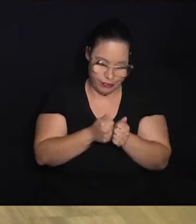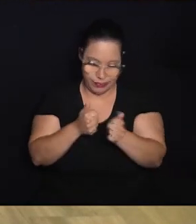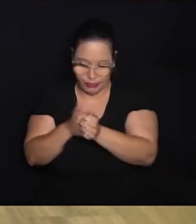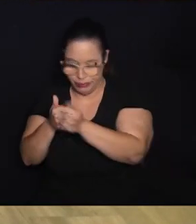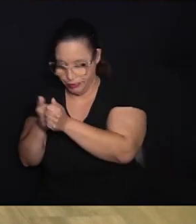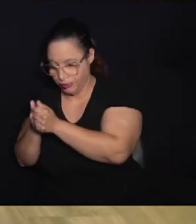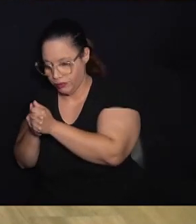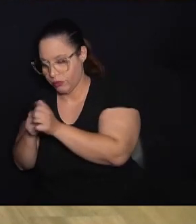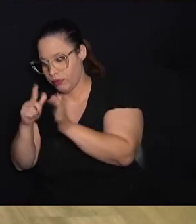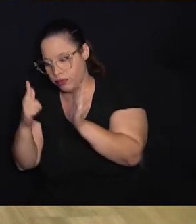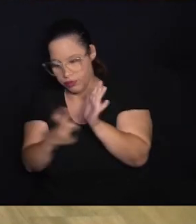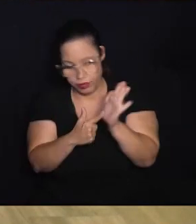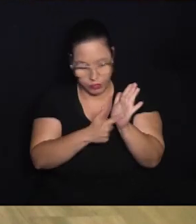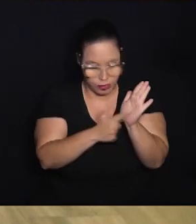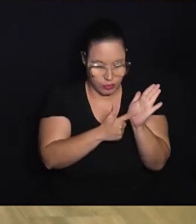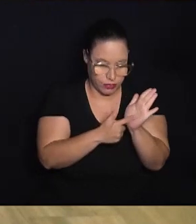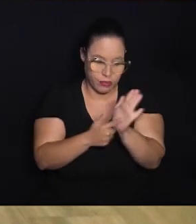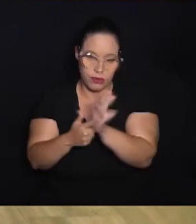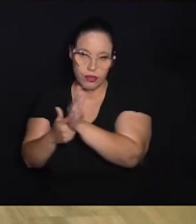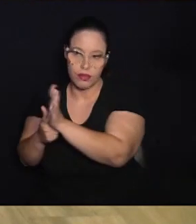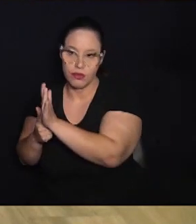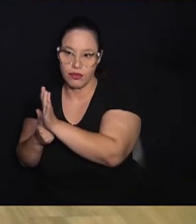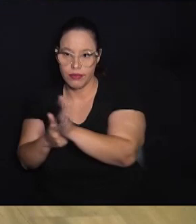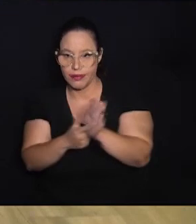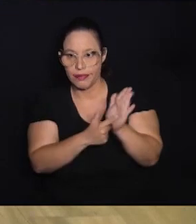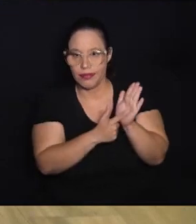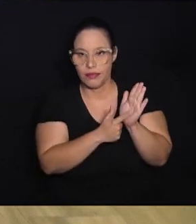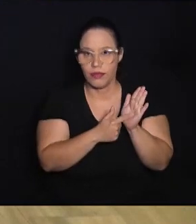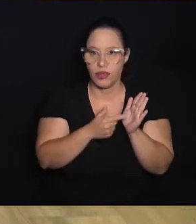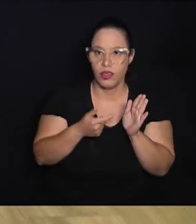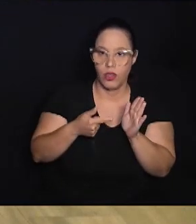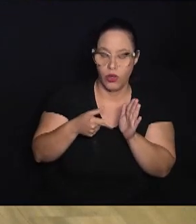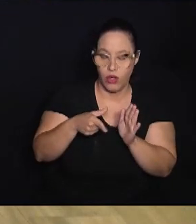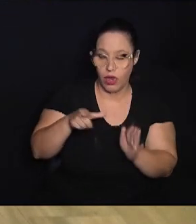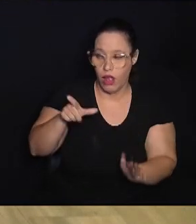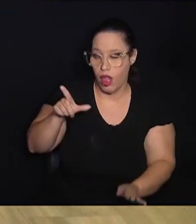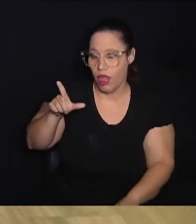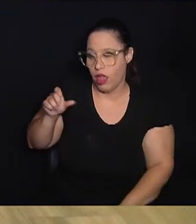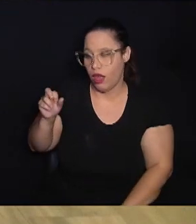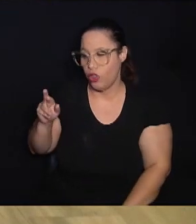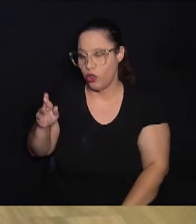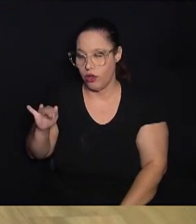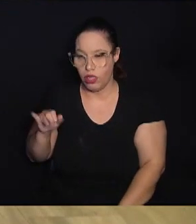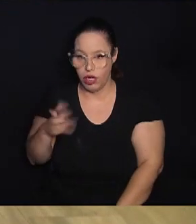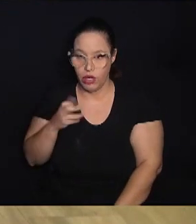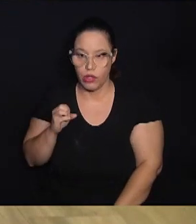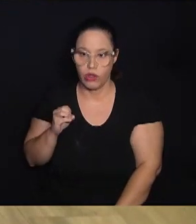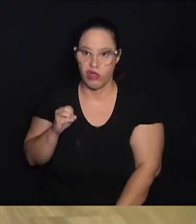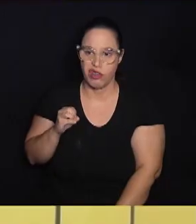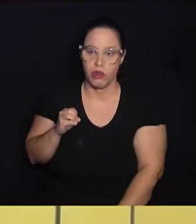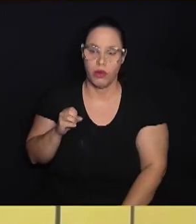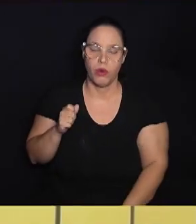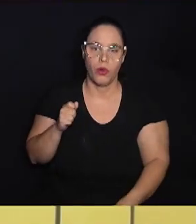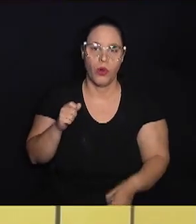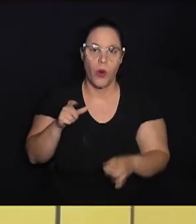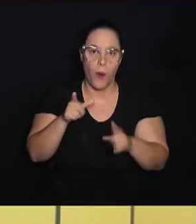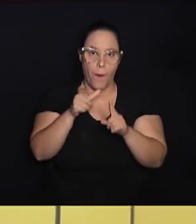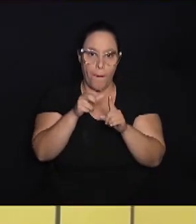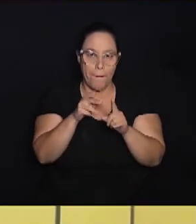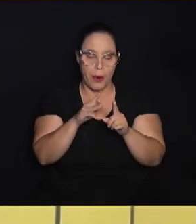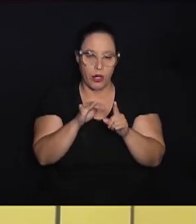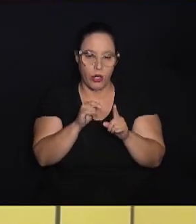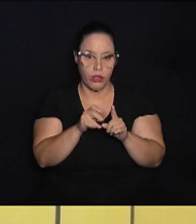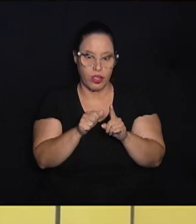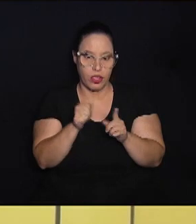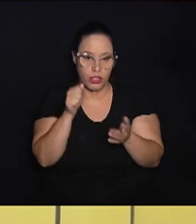mesmo né um raio x uma fotinha desde o traço do assim quando é um personagem autoral o traço é raro